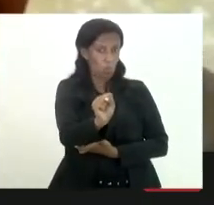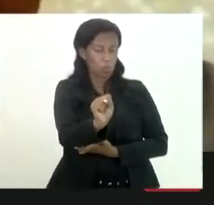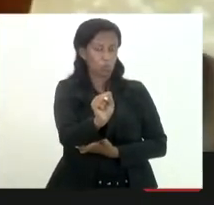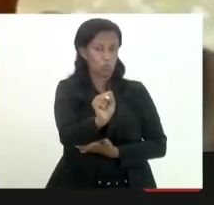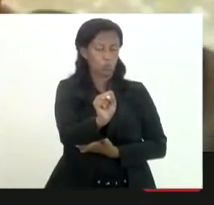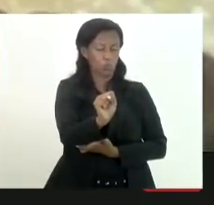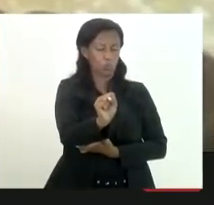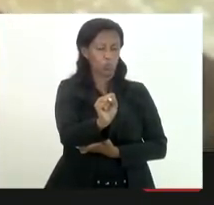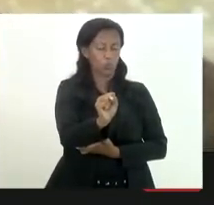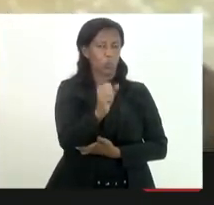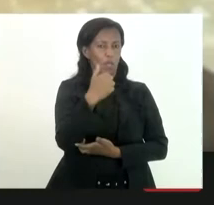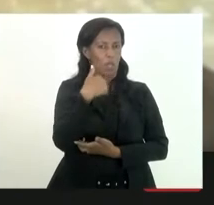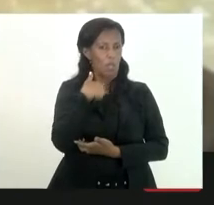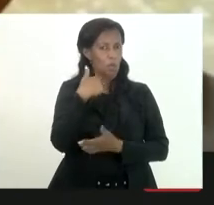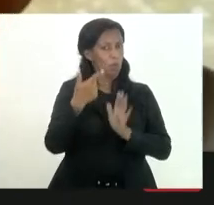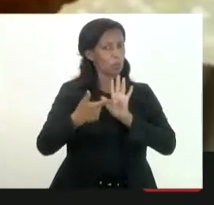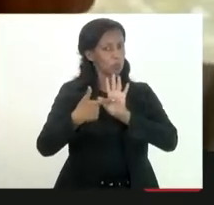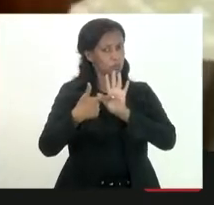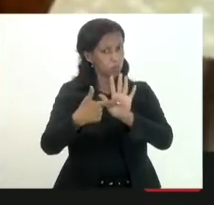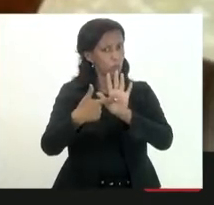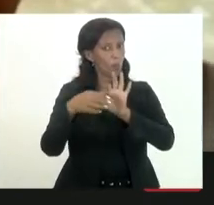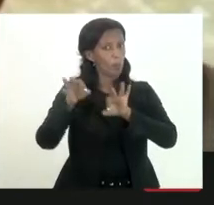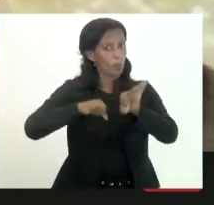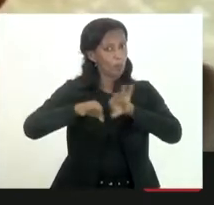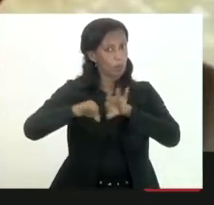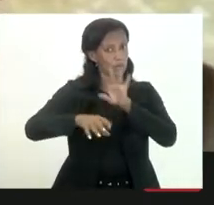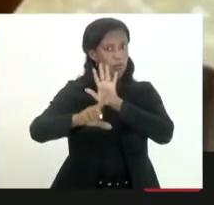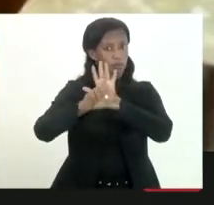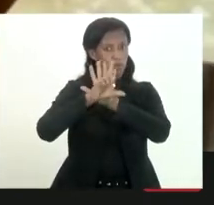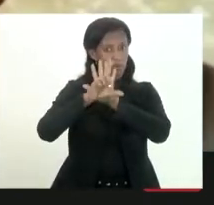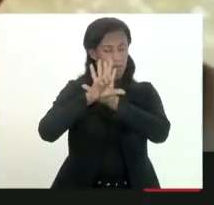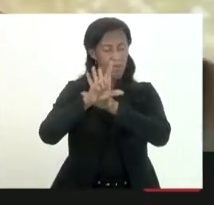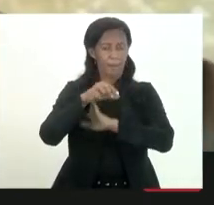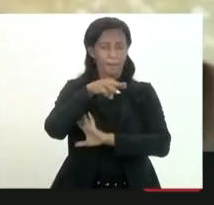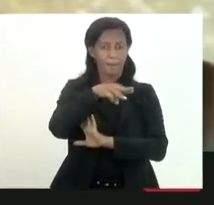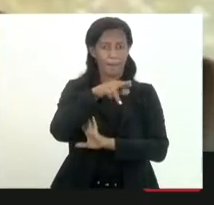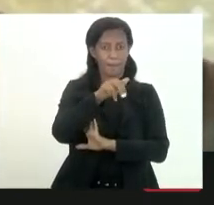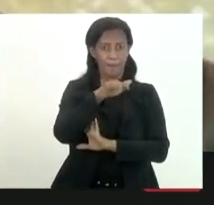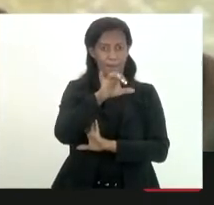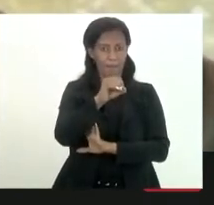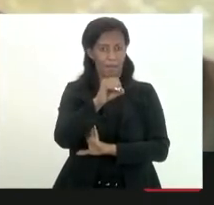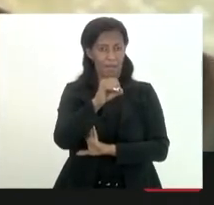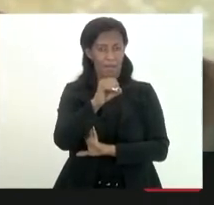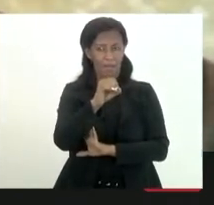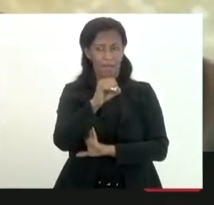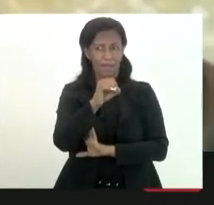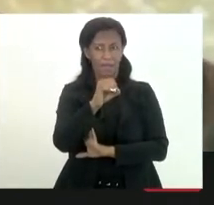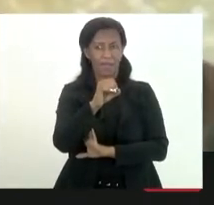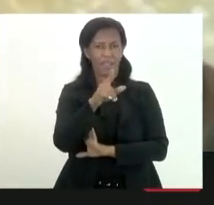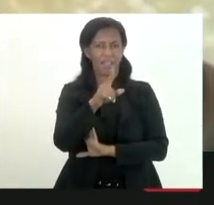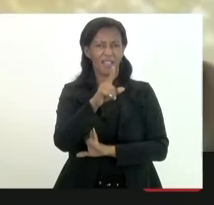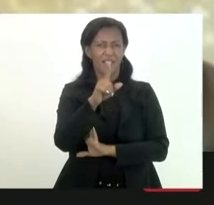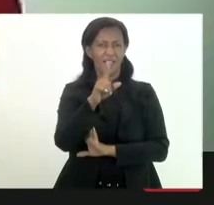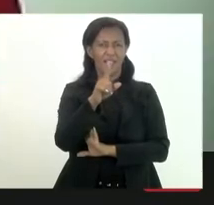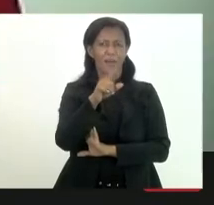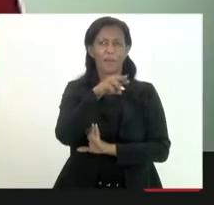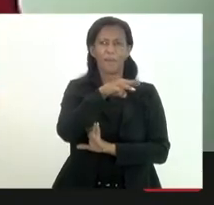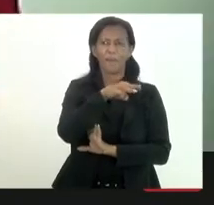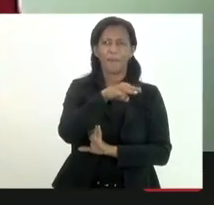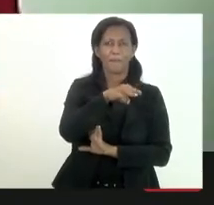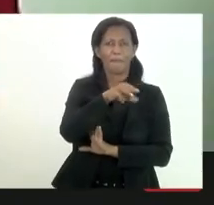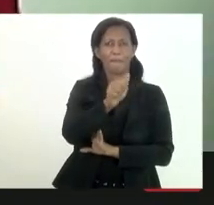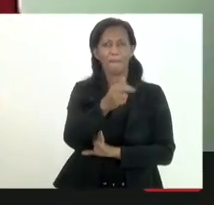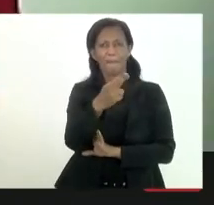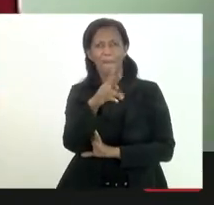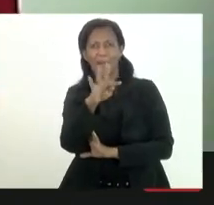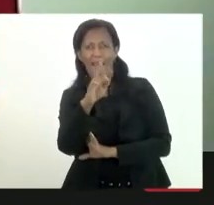eu apresentei esse projeto de lei, nem a Márcia. Márcia, na época, era chefe de polícia, acho eu, em 2008. Ainda não.